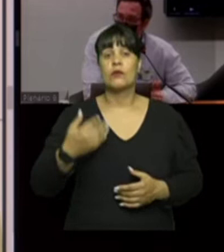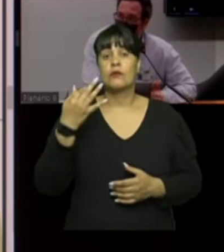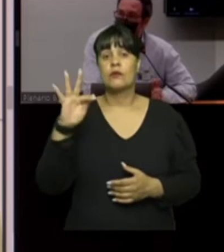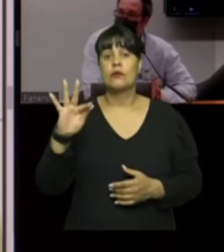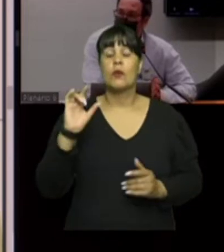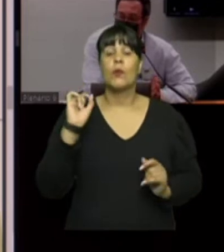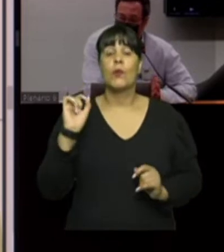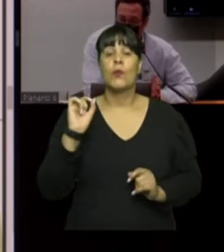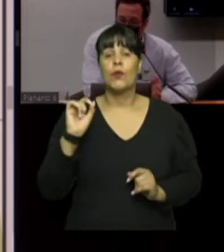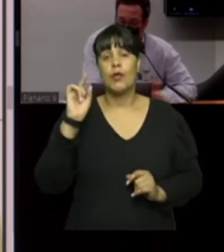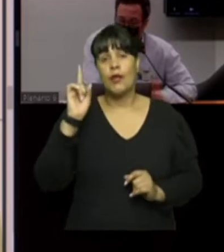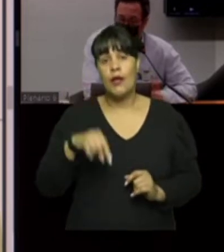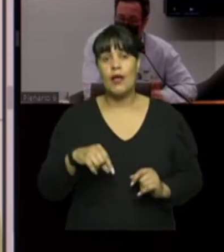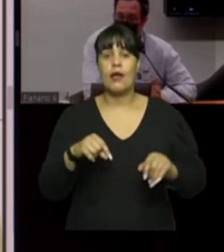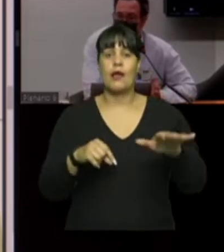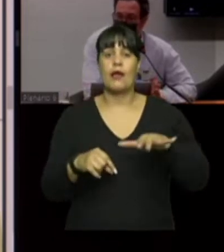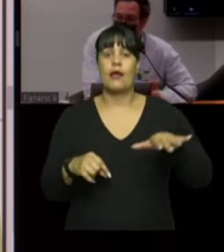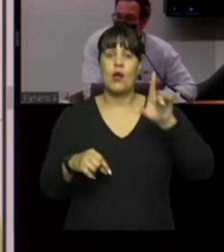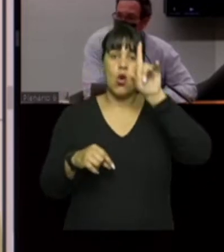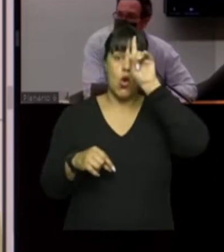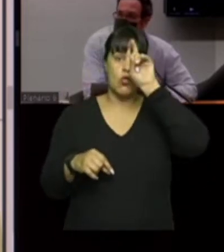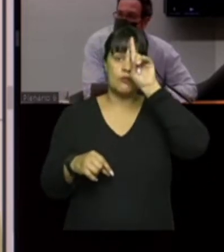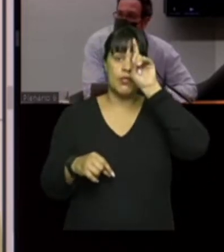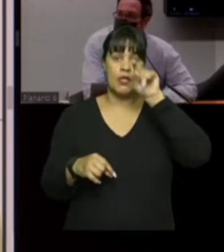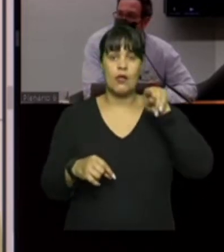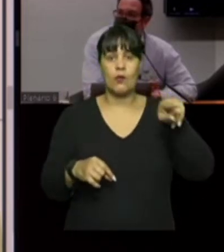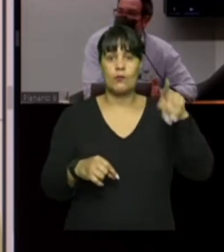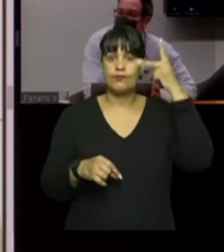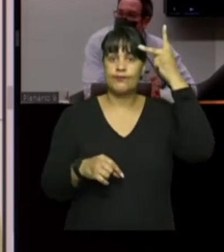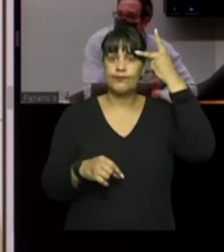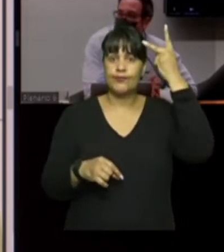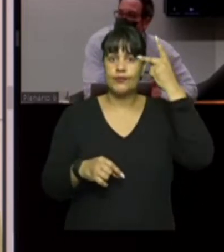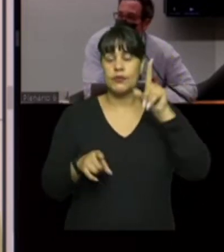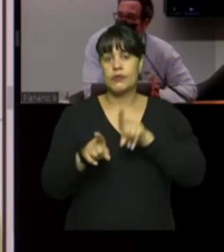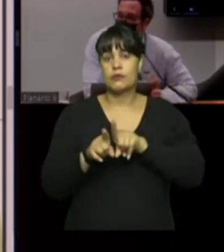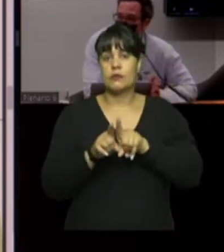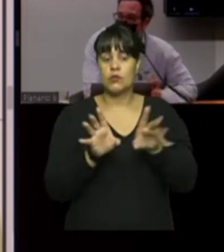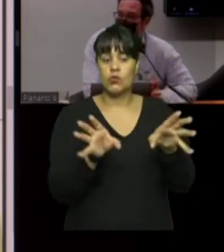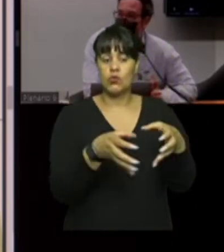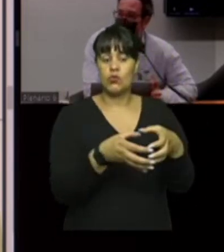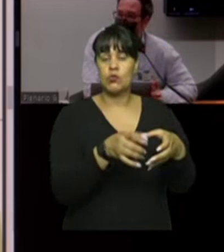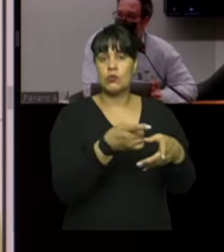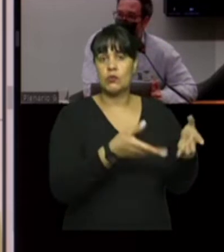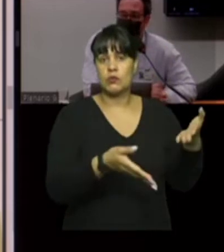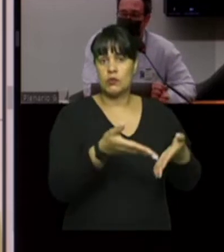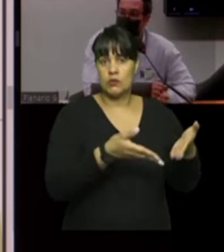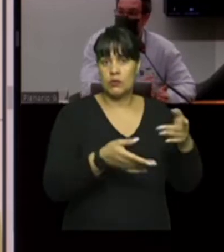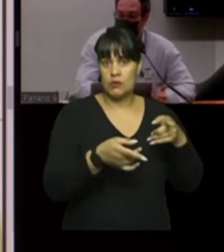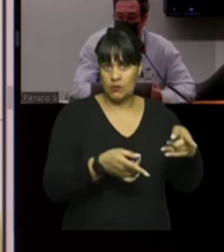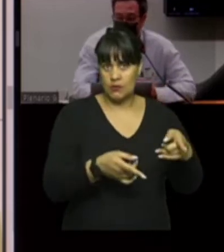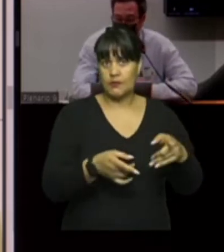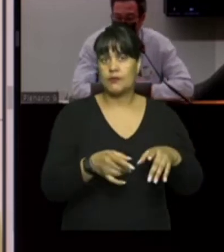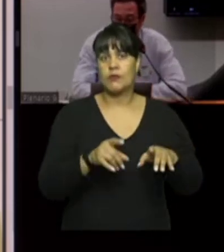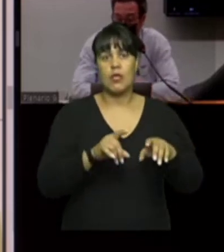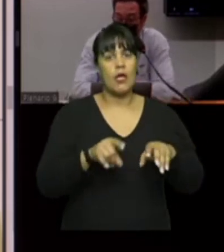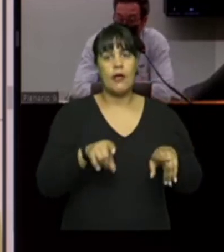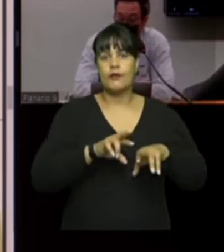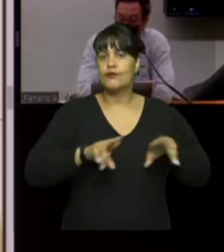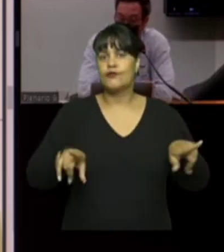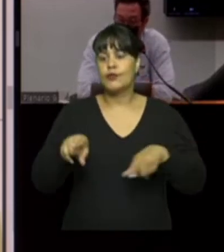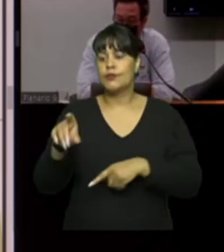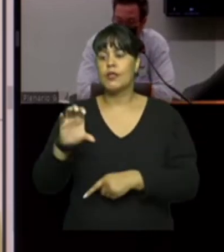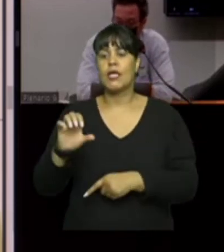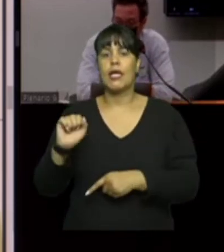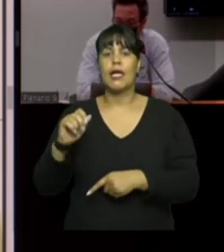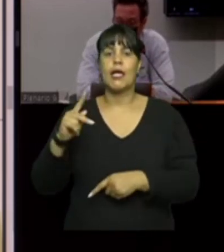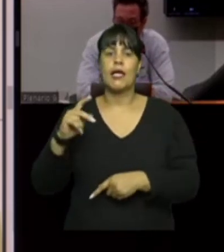sido hospitais psiquiátricos e comunidades terapêuticas em detrimento dos centros de atenção psicossocial no Brasil e outros serviços